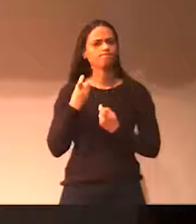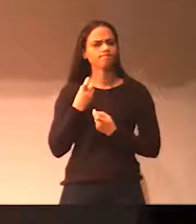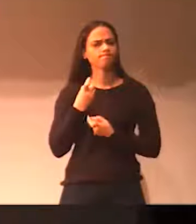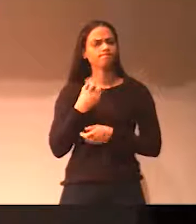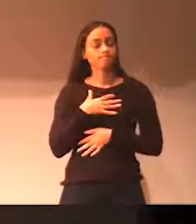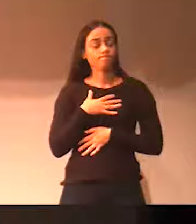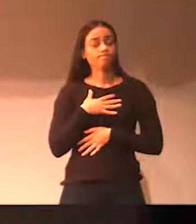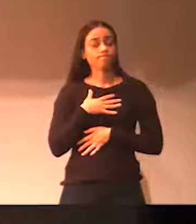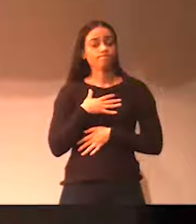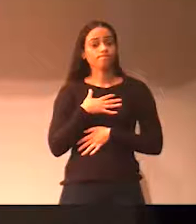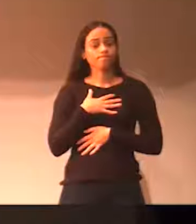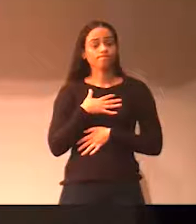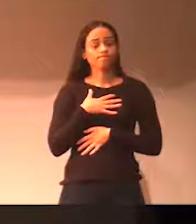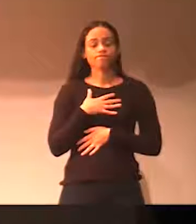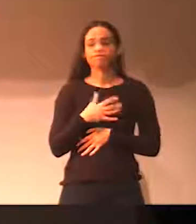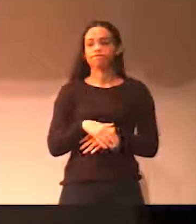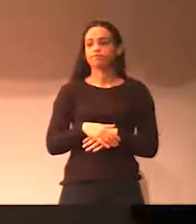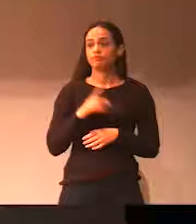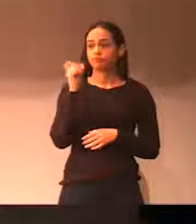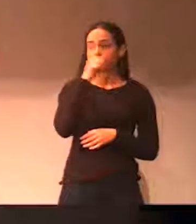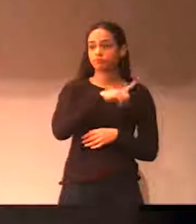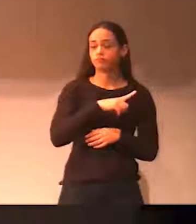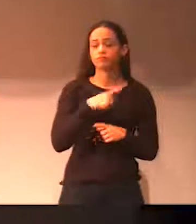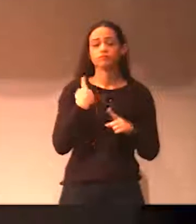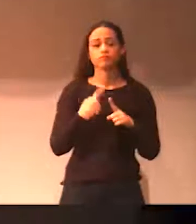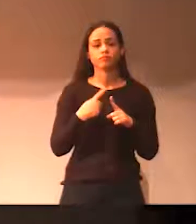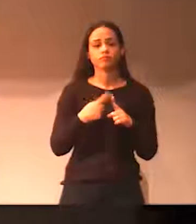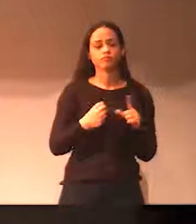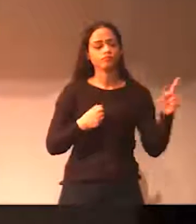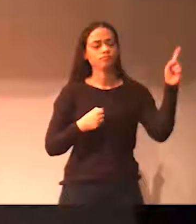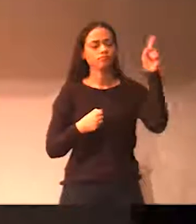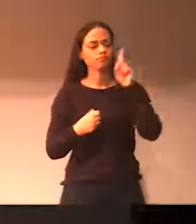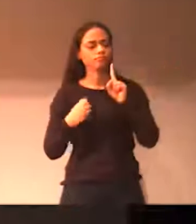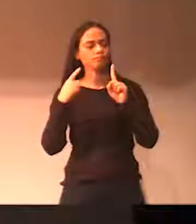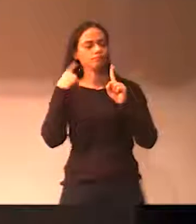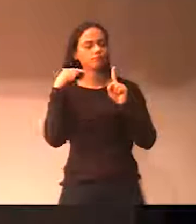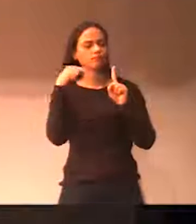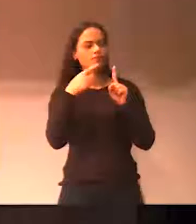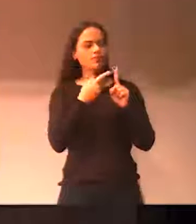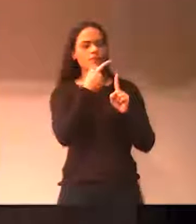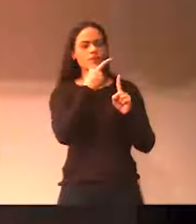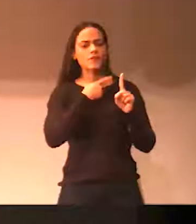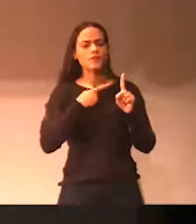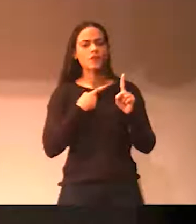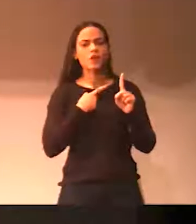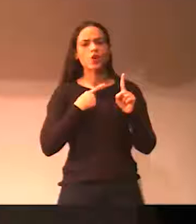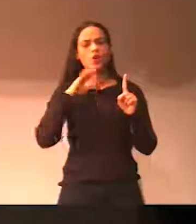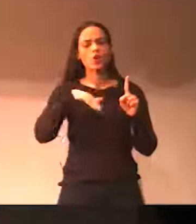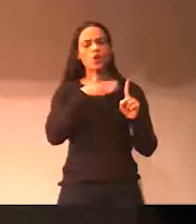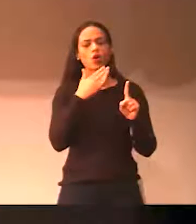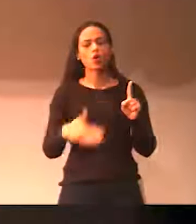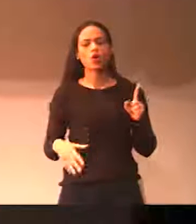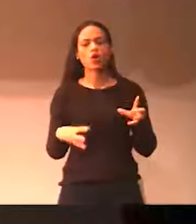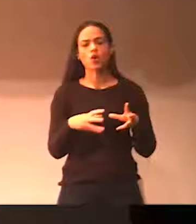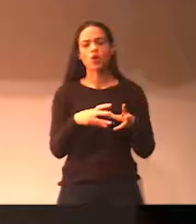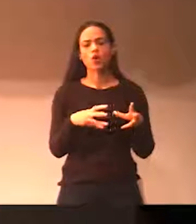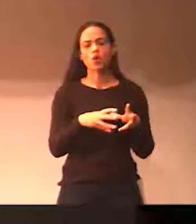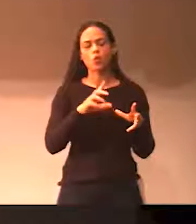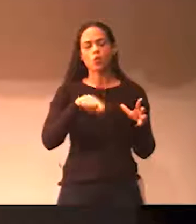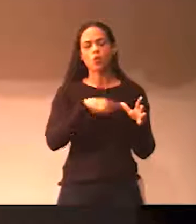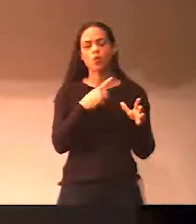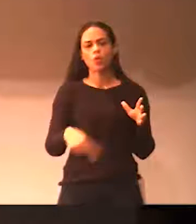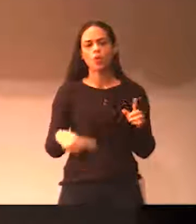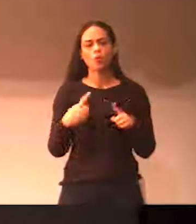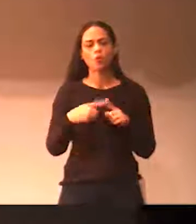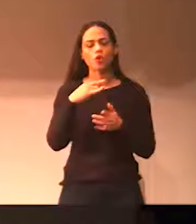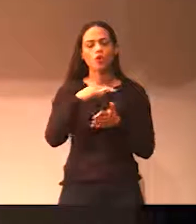o advogado ele já chegou falando que a gente deveria cancelar a comissão processante, porque nós não temos documentos juntados a ela, Rodrigo. Então, ela está